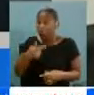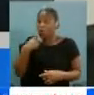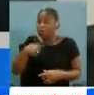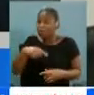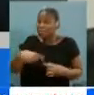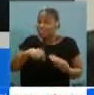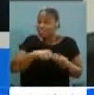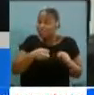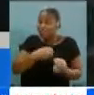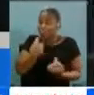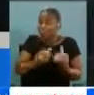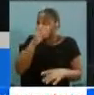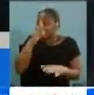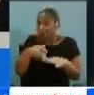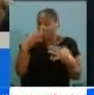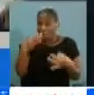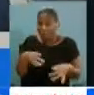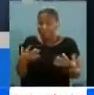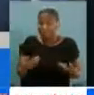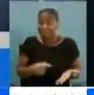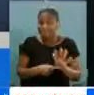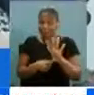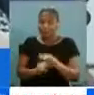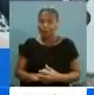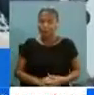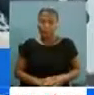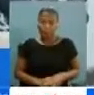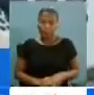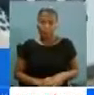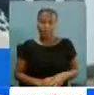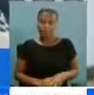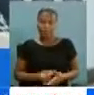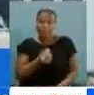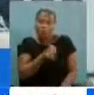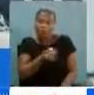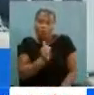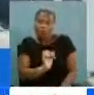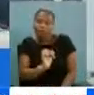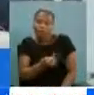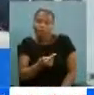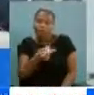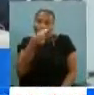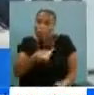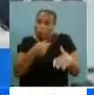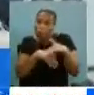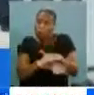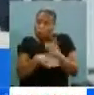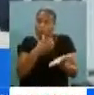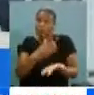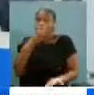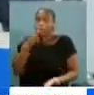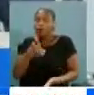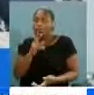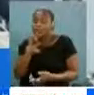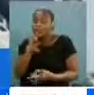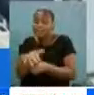seja afetado por uma catástrofe natural. Esse montante vai ser um montante que vai ficar cativado apenas para fazer